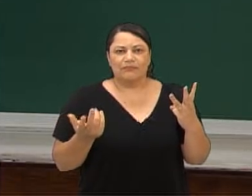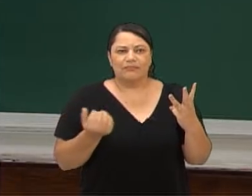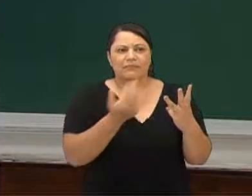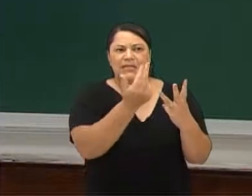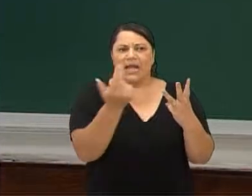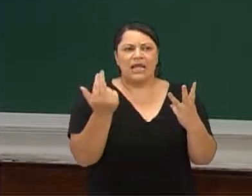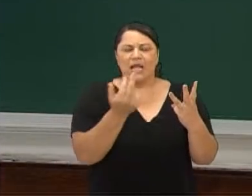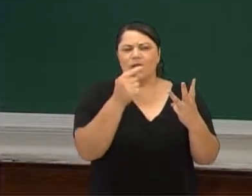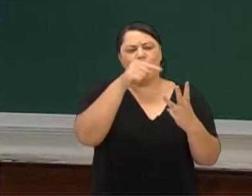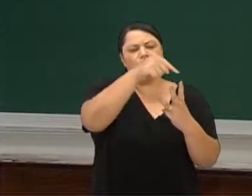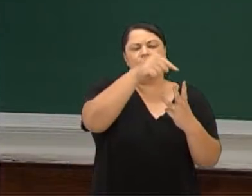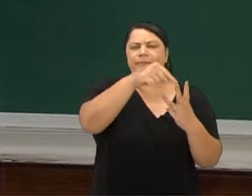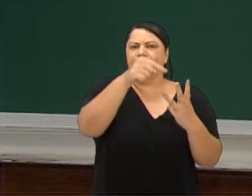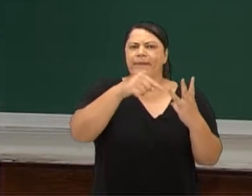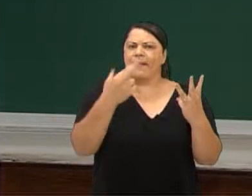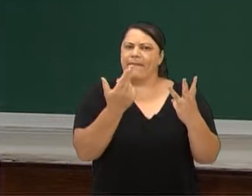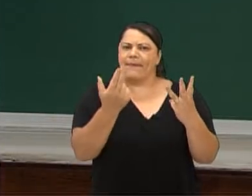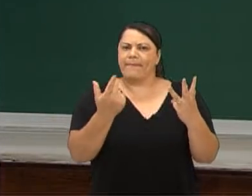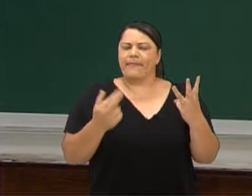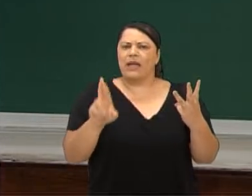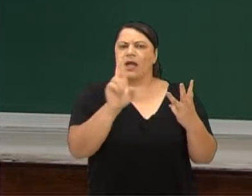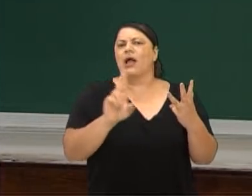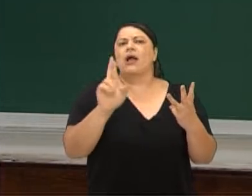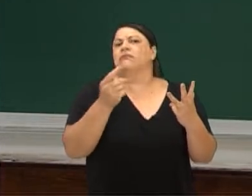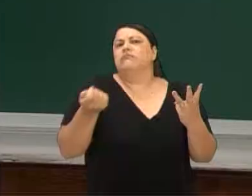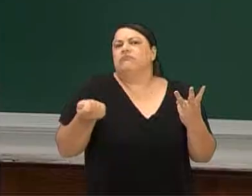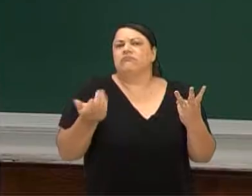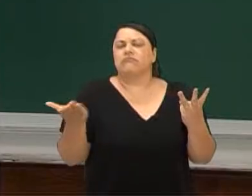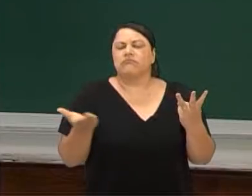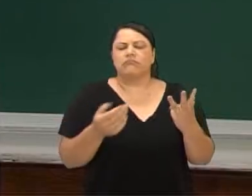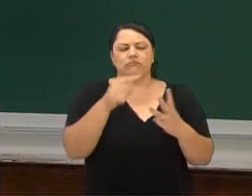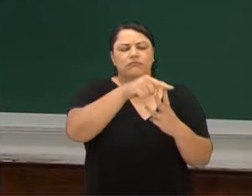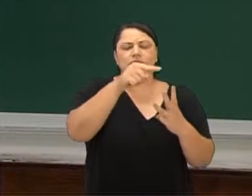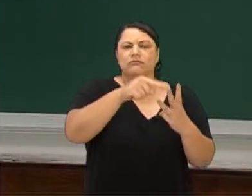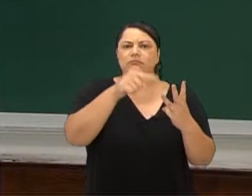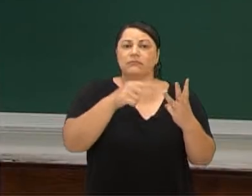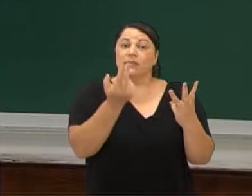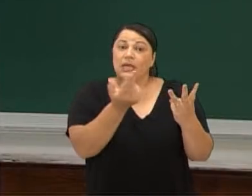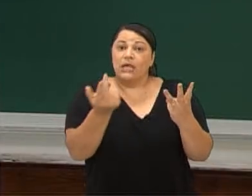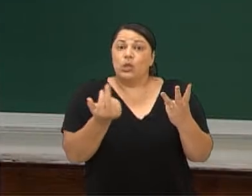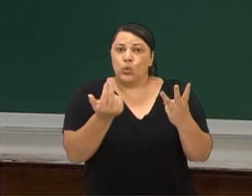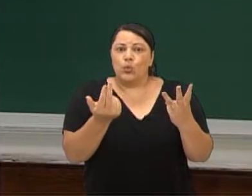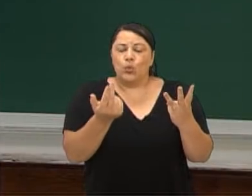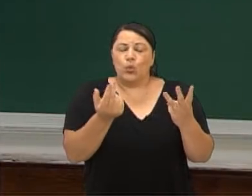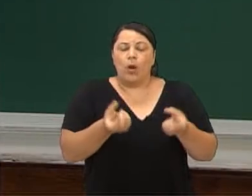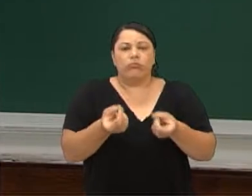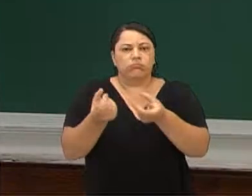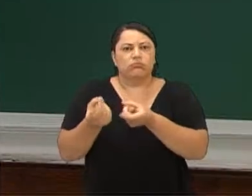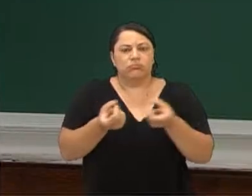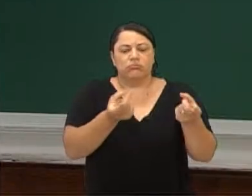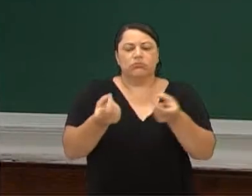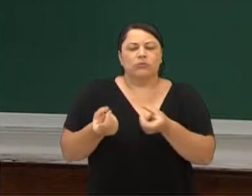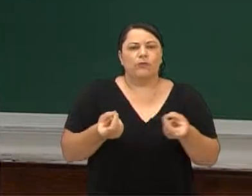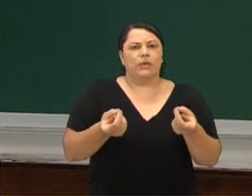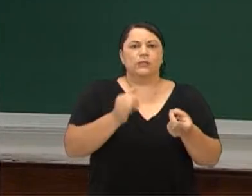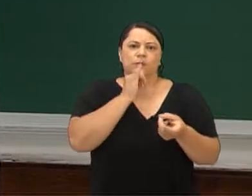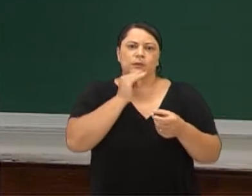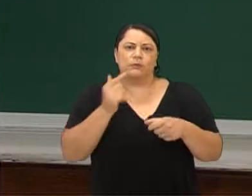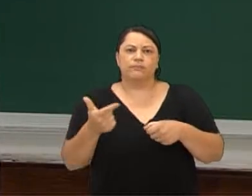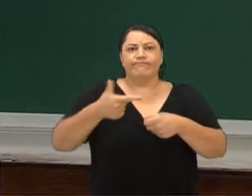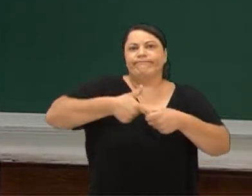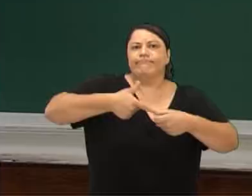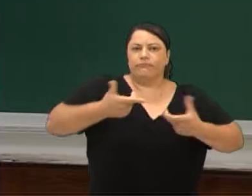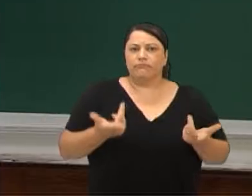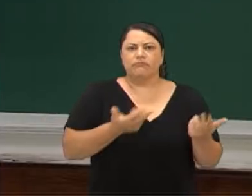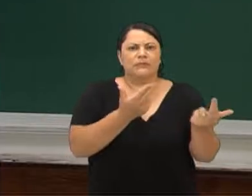cifras. Muito bem, o que significa isso? Que essas 3 empresas vendem o mesmo produto, por exemplo, um combustível, por